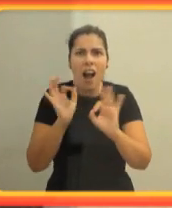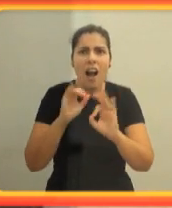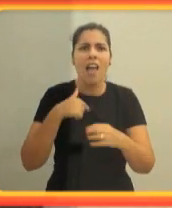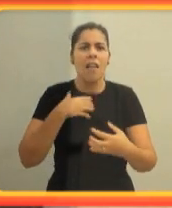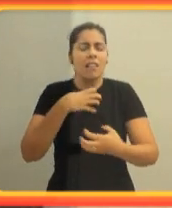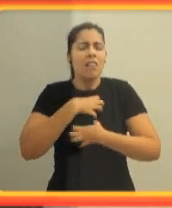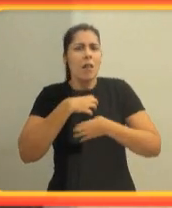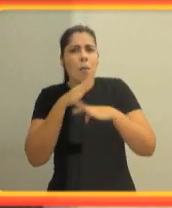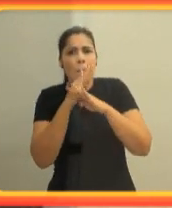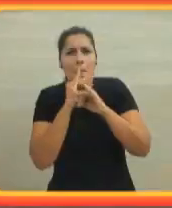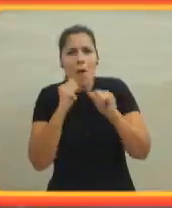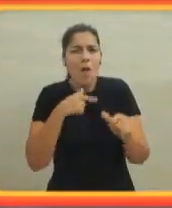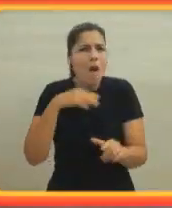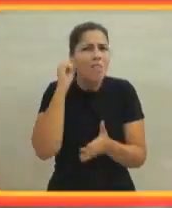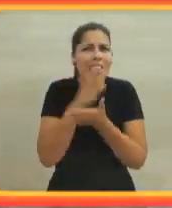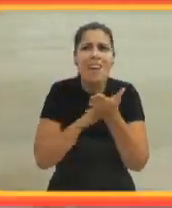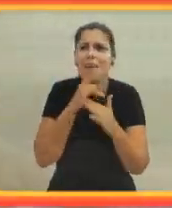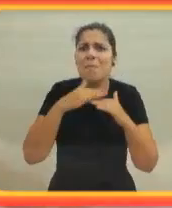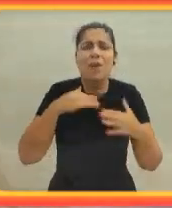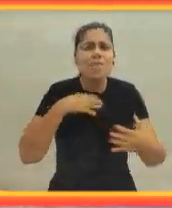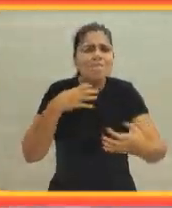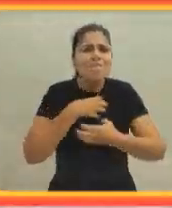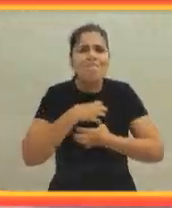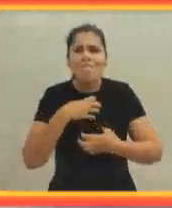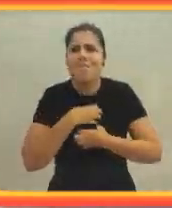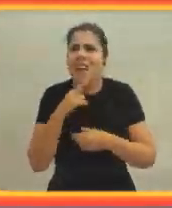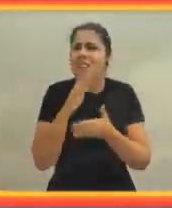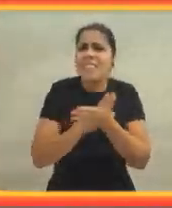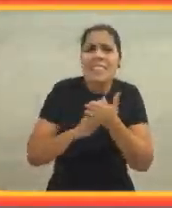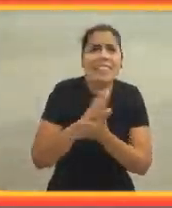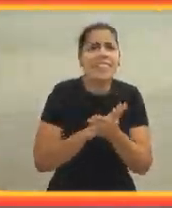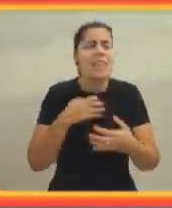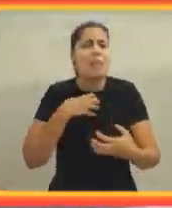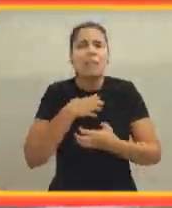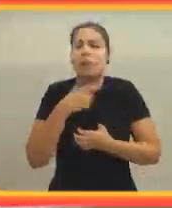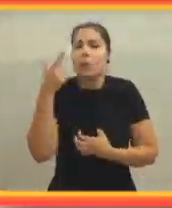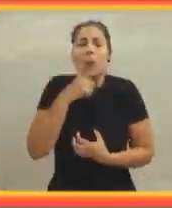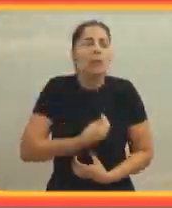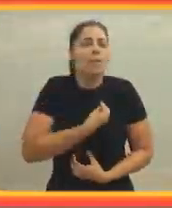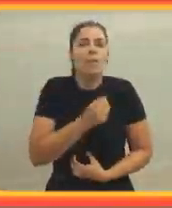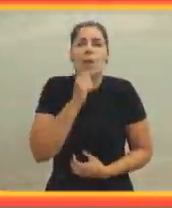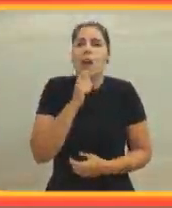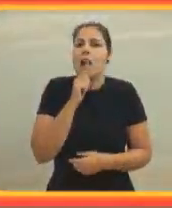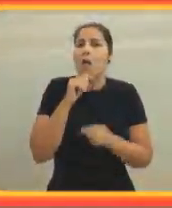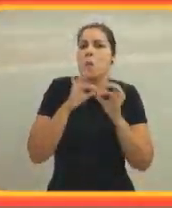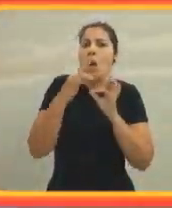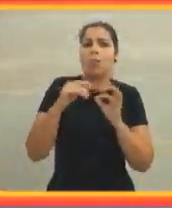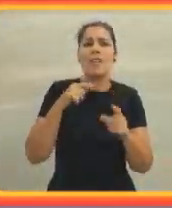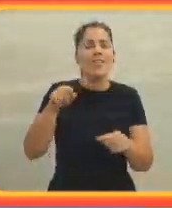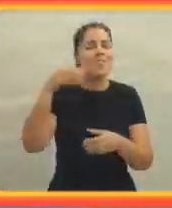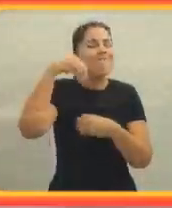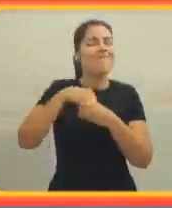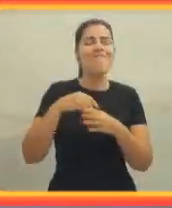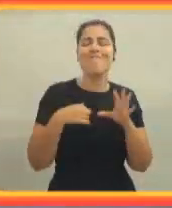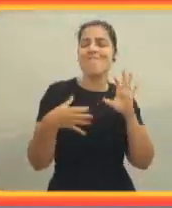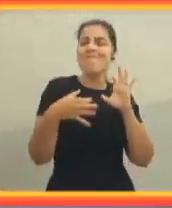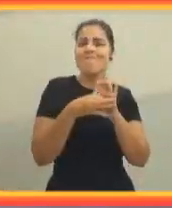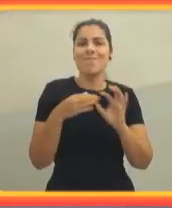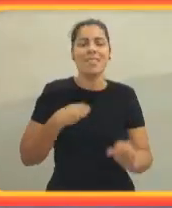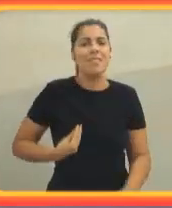faz parte de mim. Não poderia nunca, não haveria plata, não haveria nada.